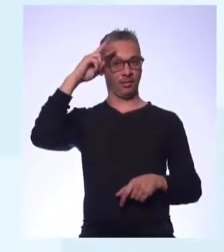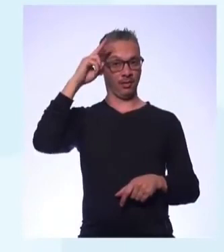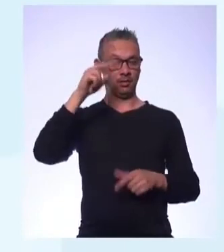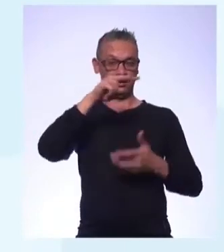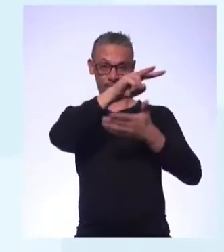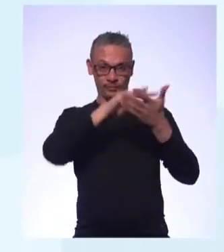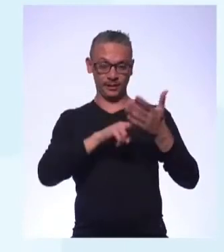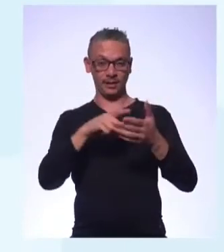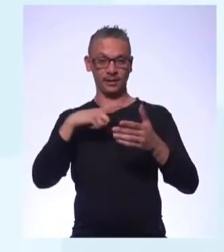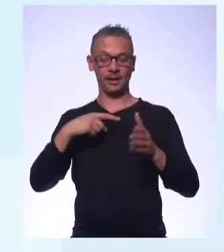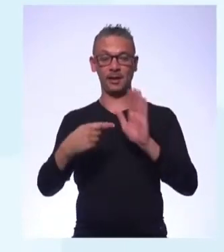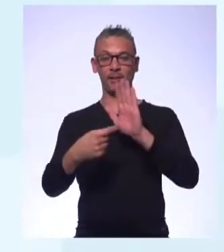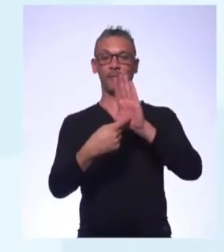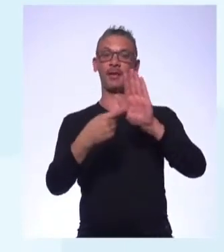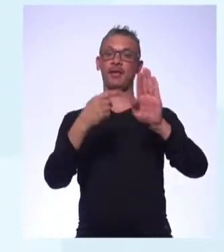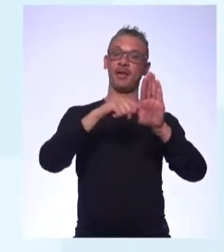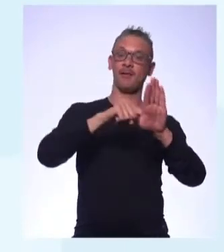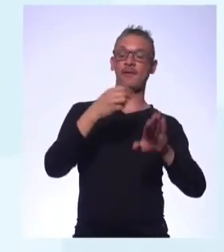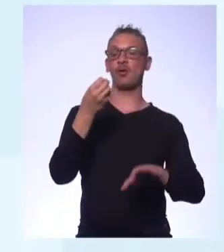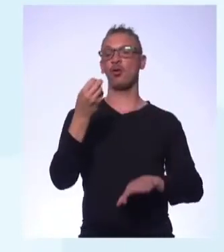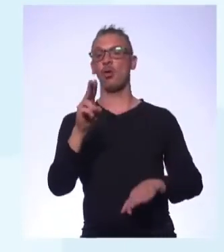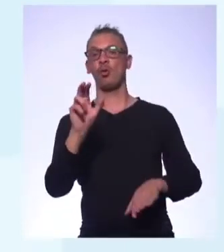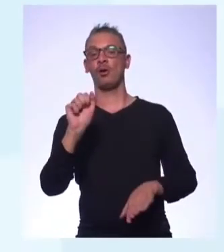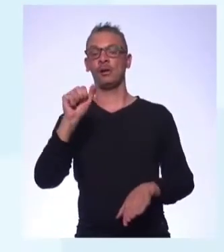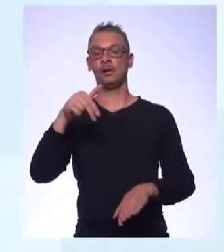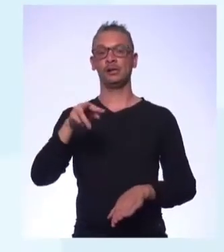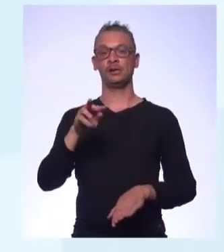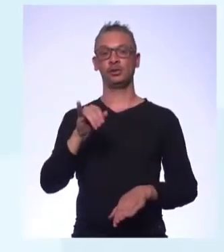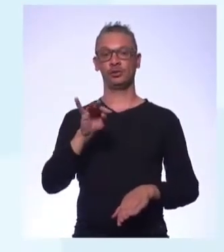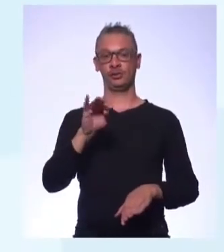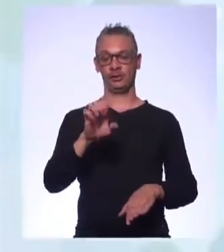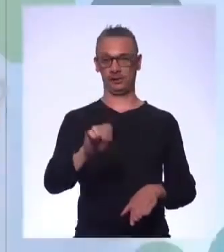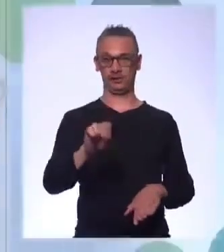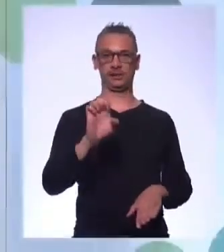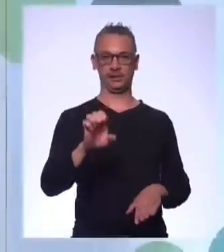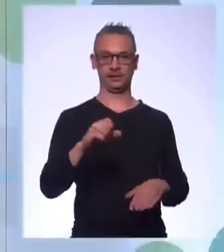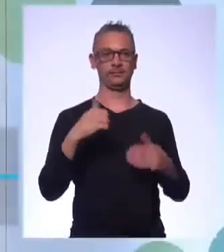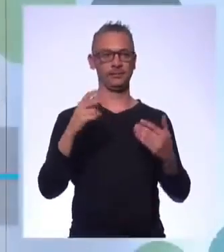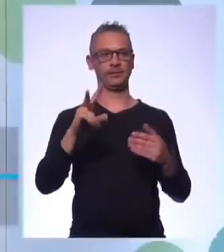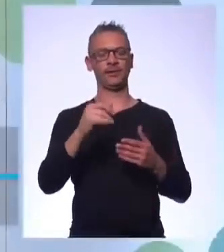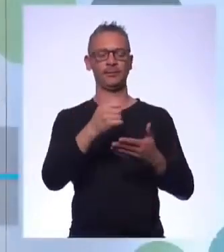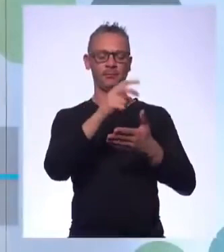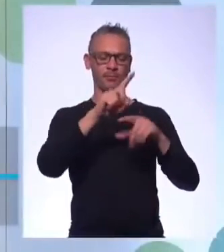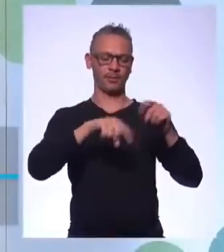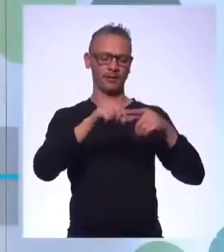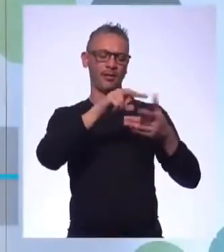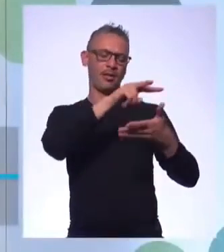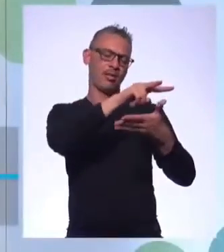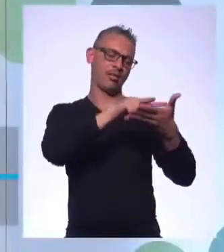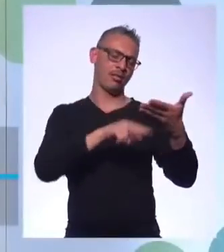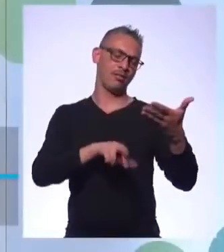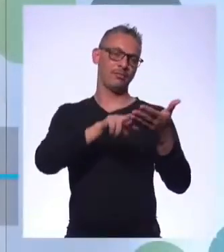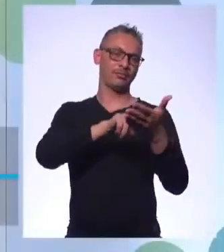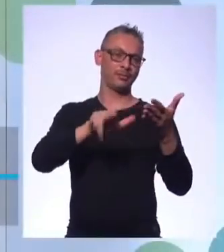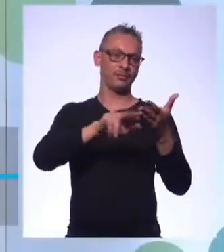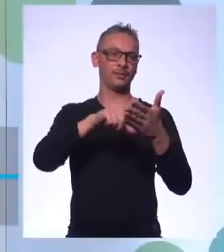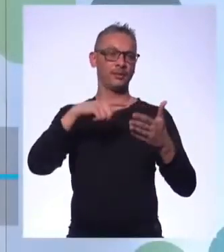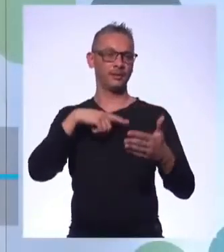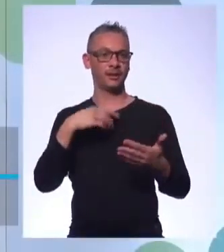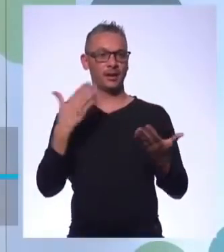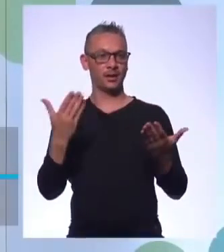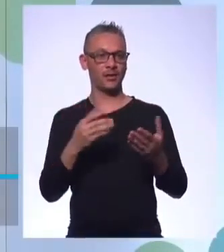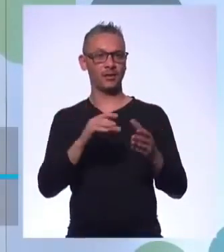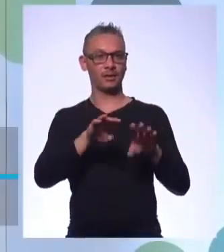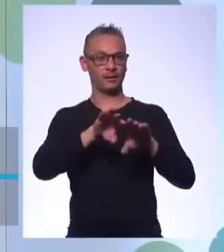gente tem antítese. Porque quando vocês estiverem com o material, vocês vão lá, vão achar várias metáforas e várias antíteses. Mas agora eu